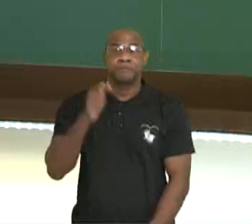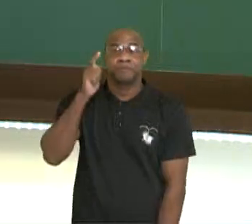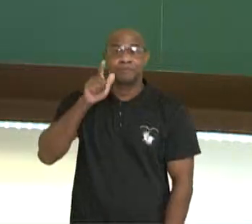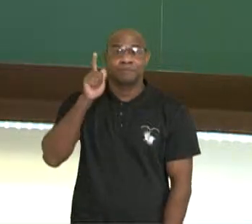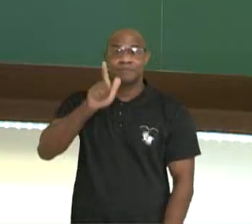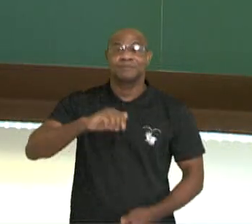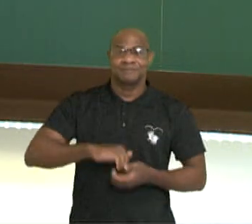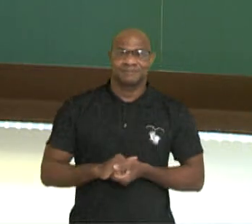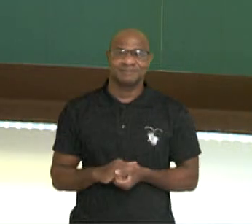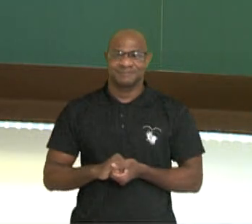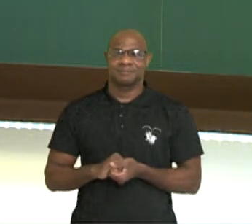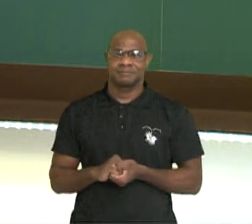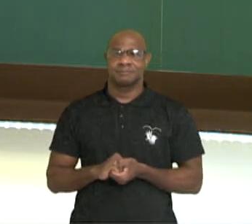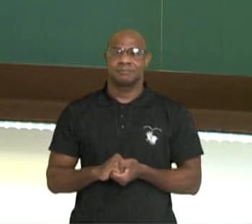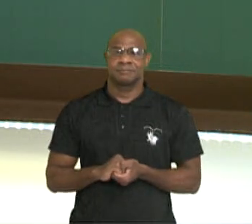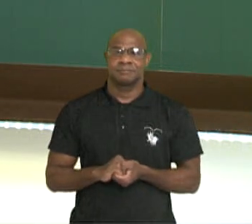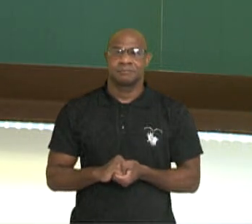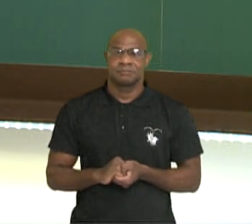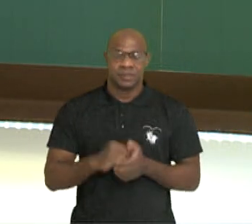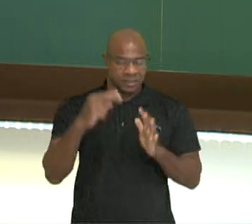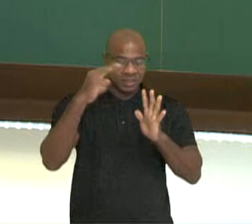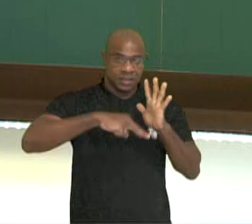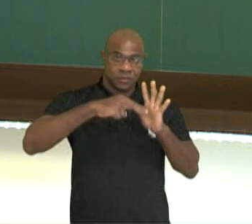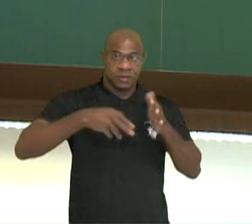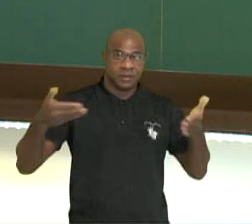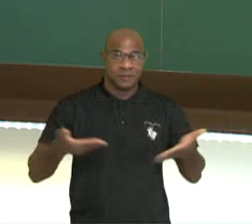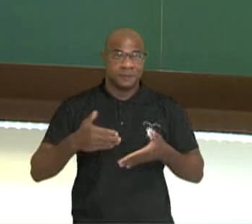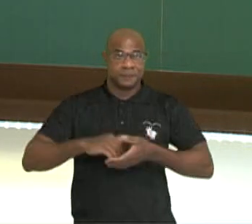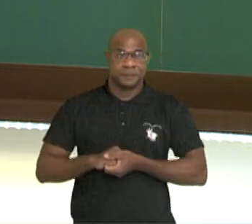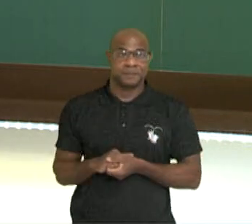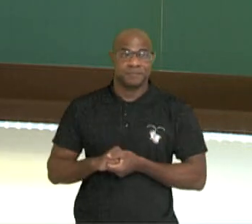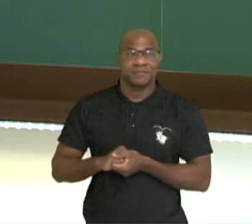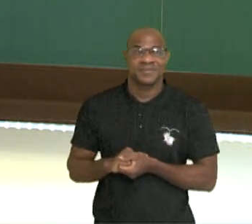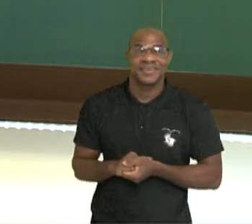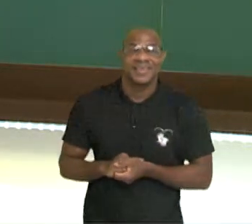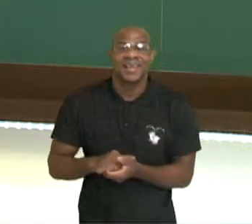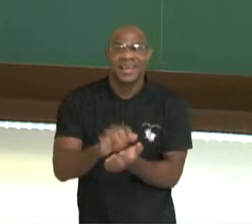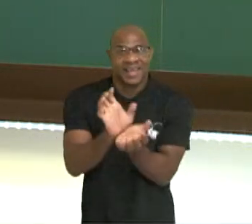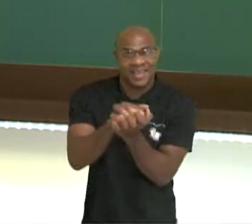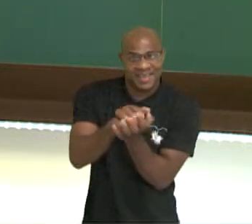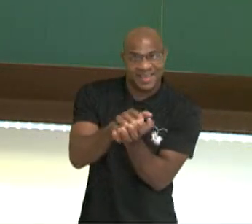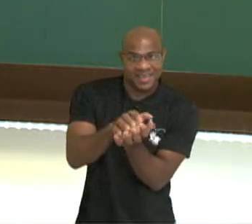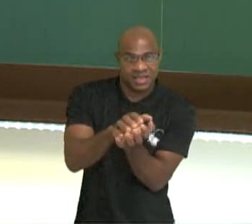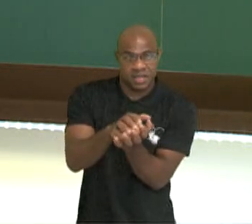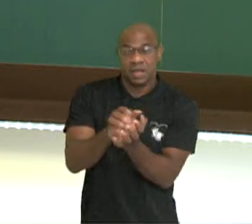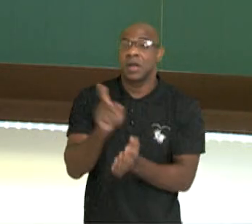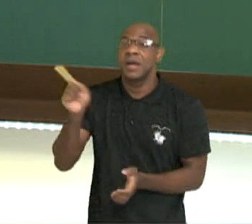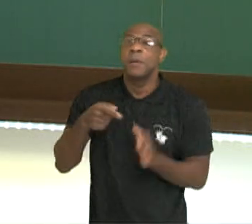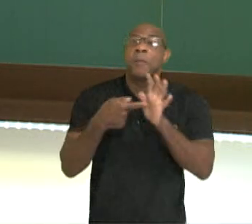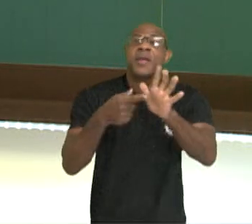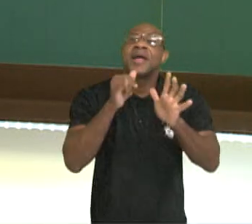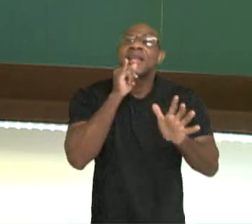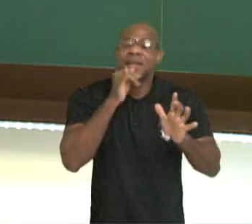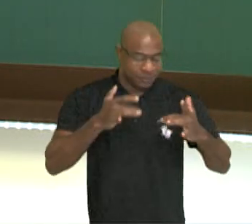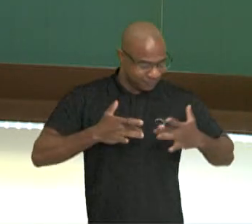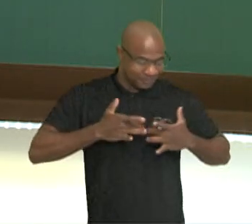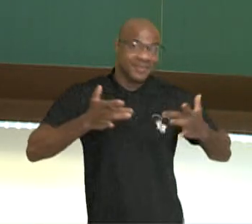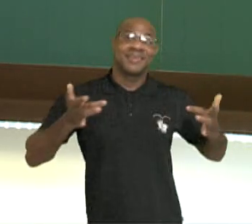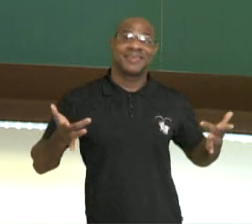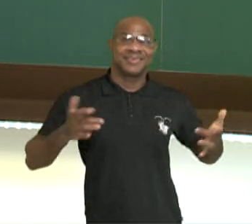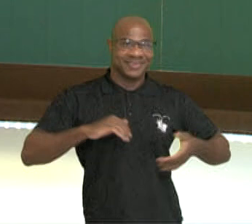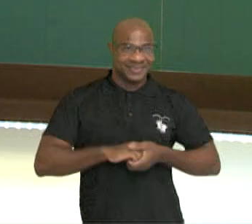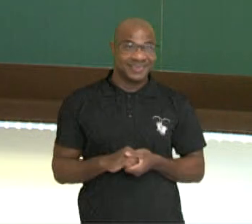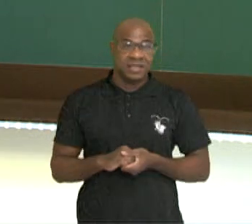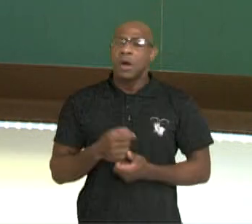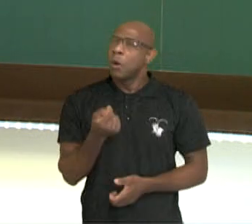Conseguiu? Vamos fazer a leitura então? Olha só. Em Pernambuco, um catador de lixo dá um exemplo de solidariedade.